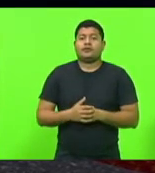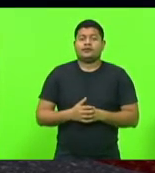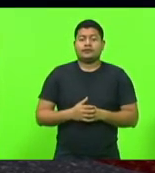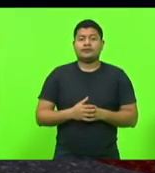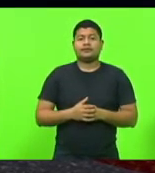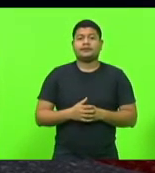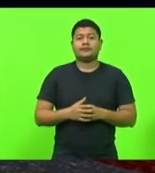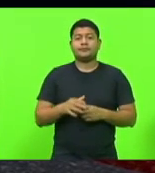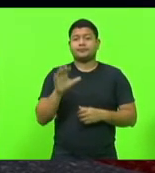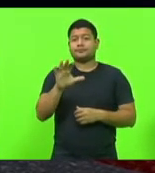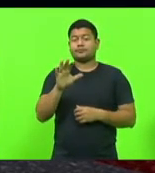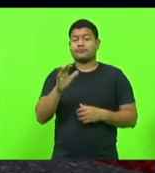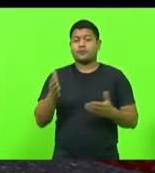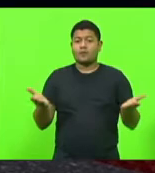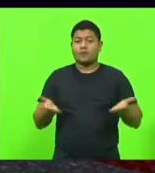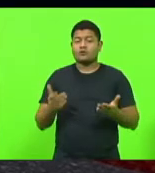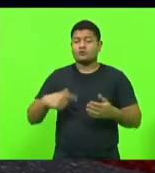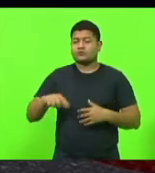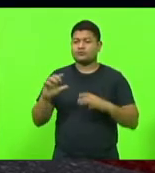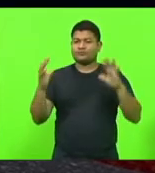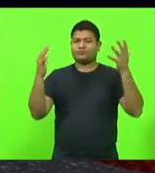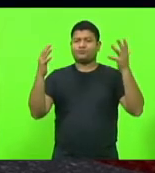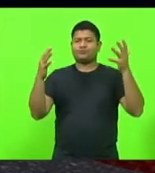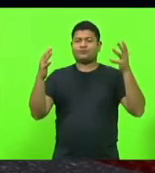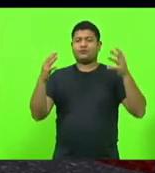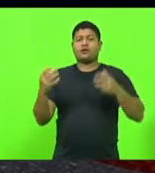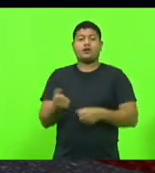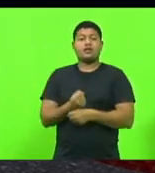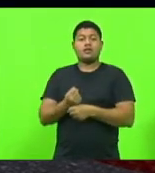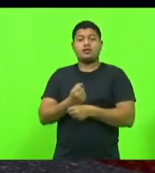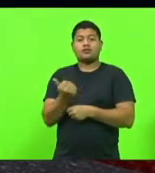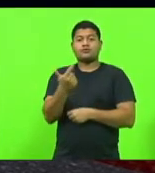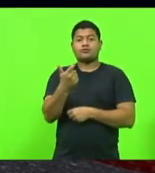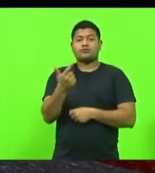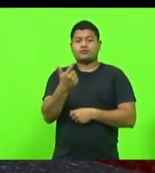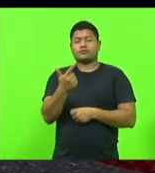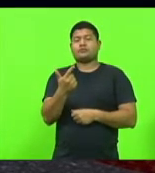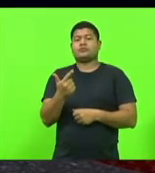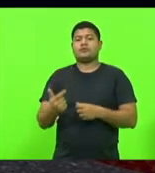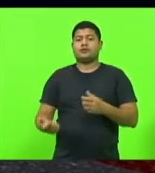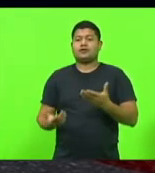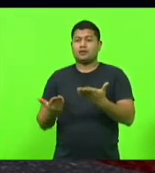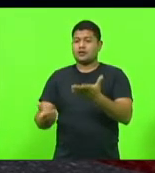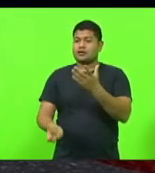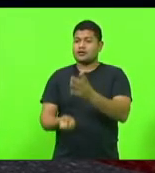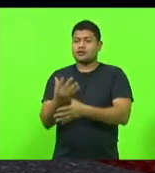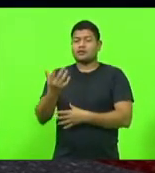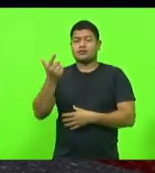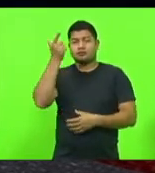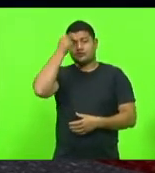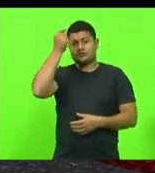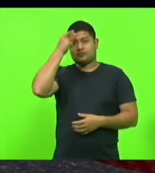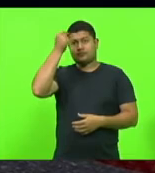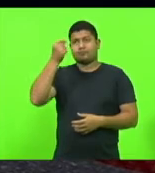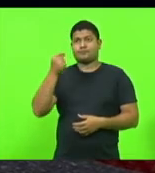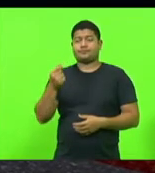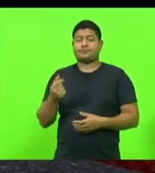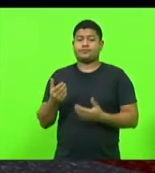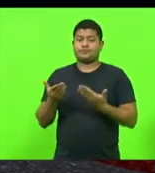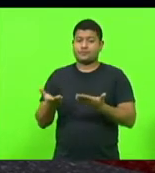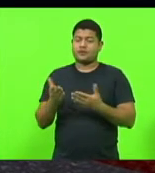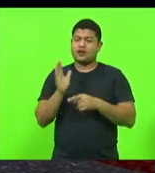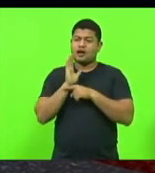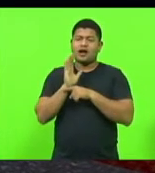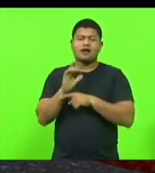de tudo, hoje comemoramos os 12 anos dessa universidade, que tem prestado